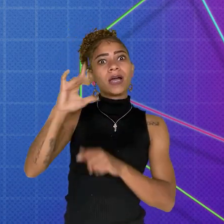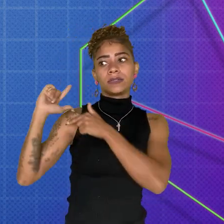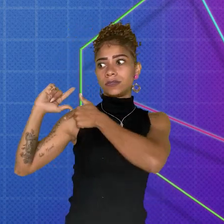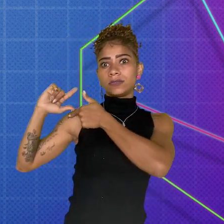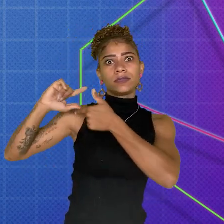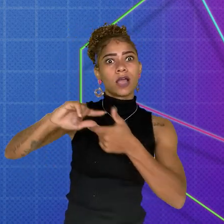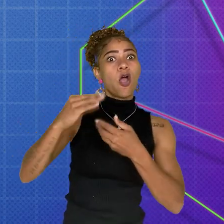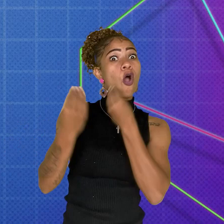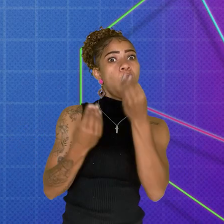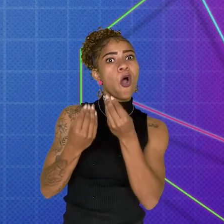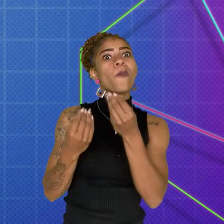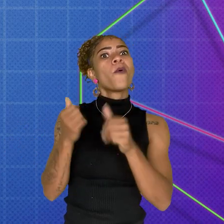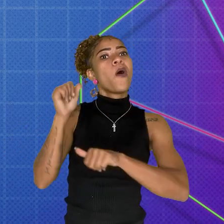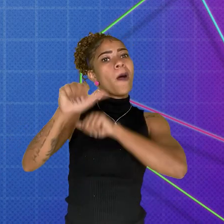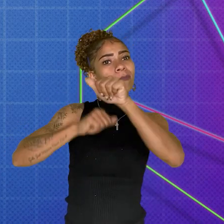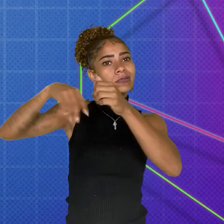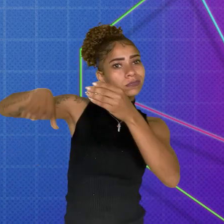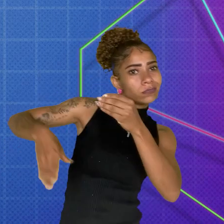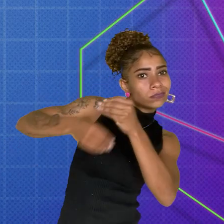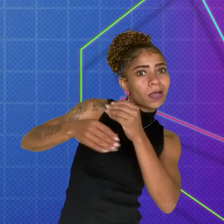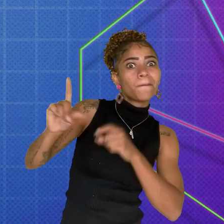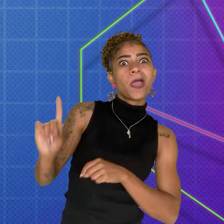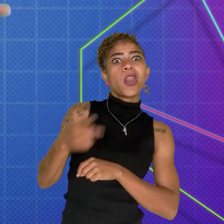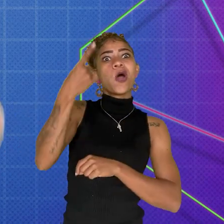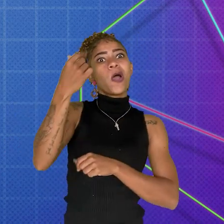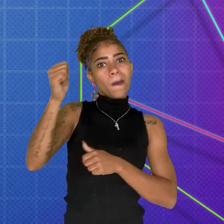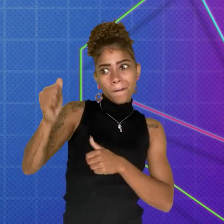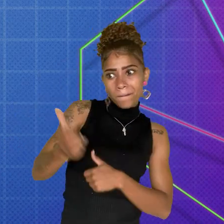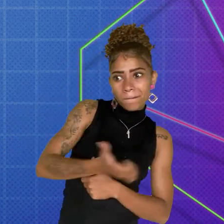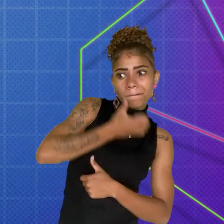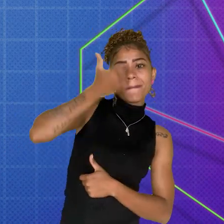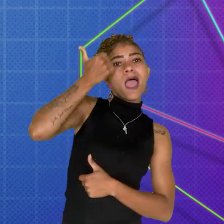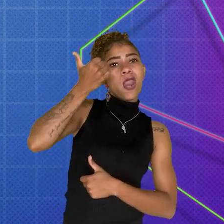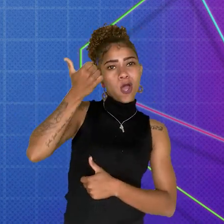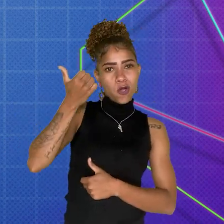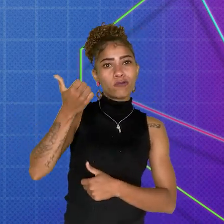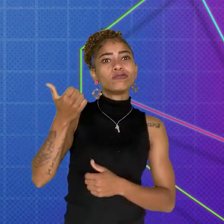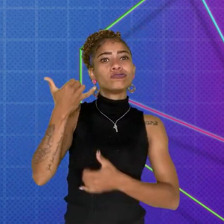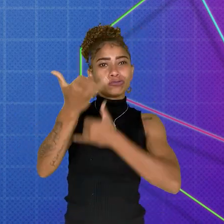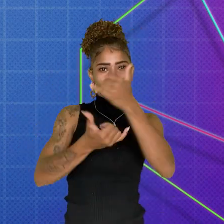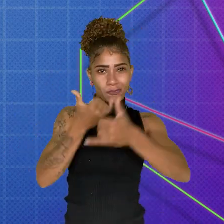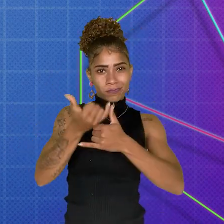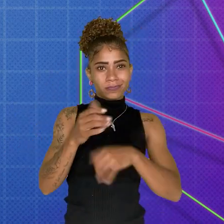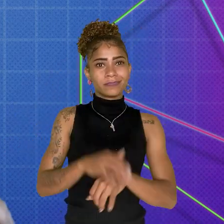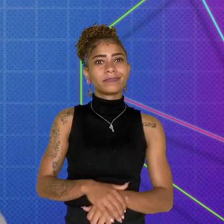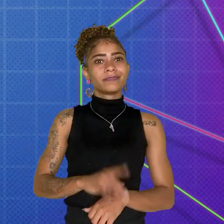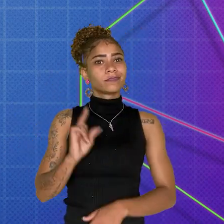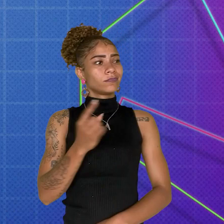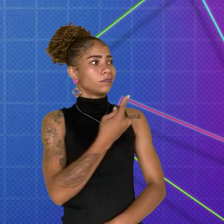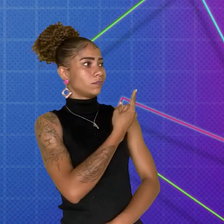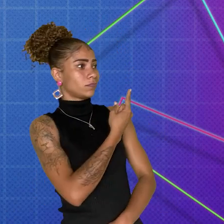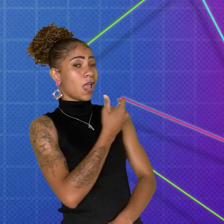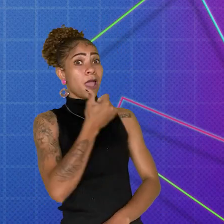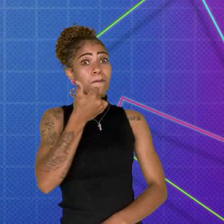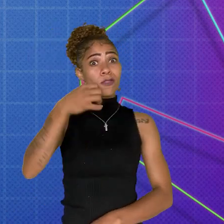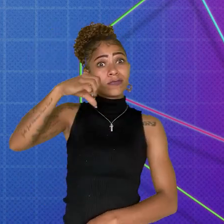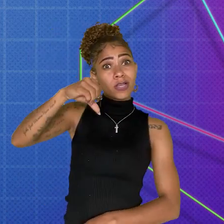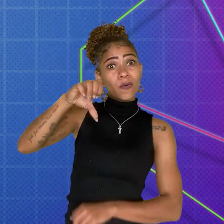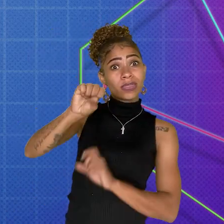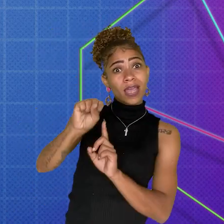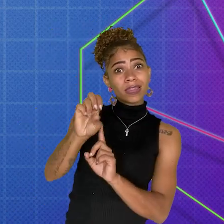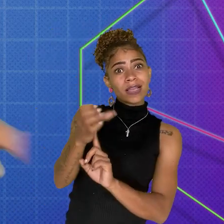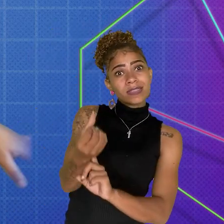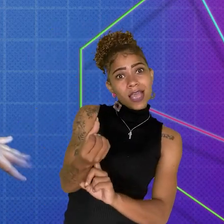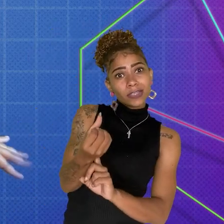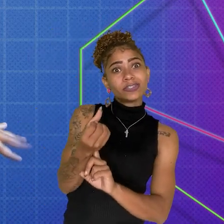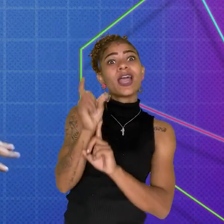mais clássicos de como a música pode complementar e melhorar a jogabilidade. The Legend of Zelda, 1986.